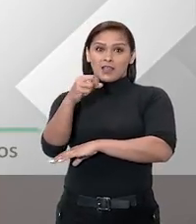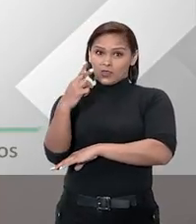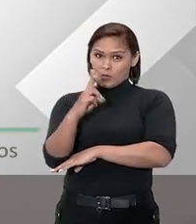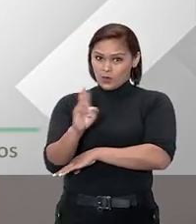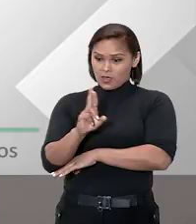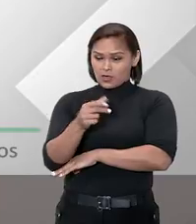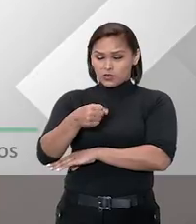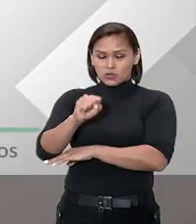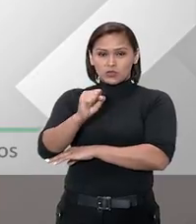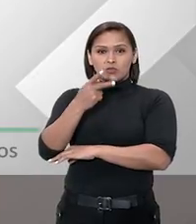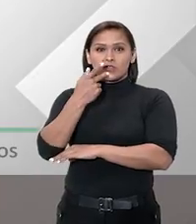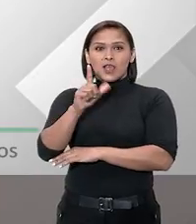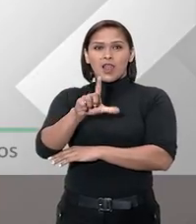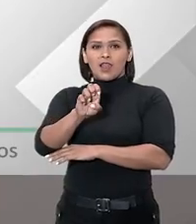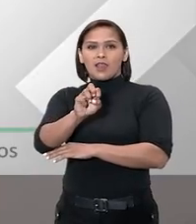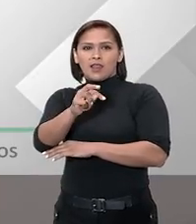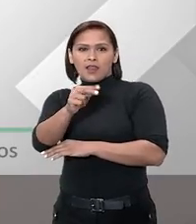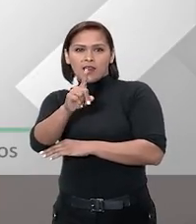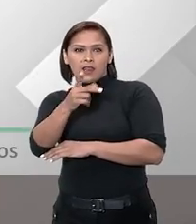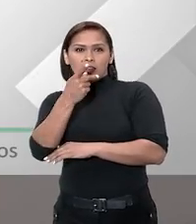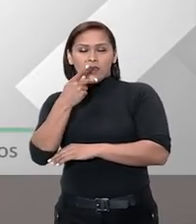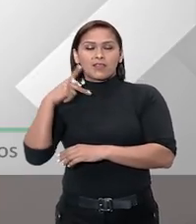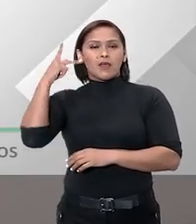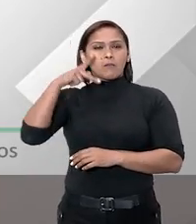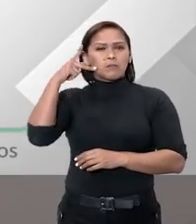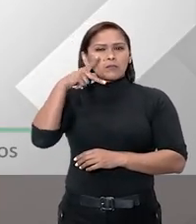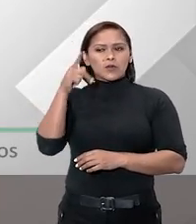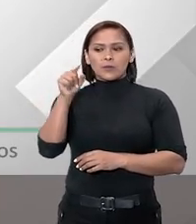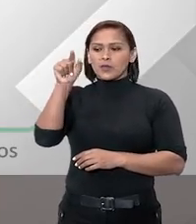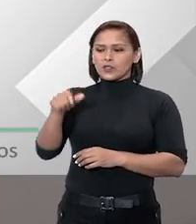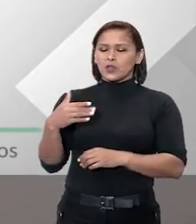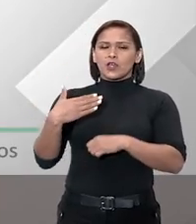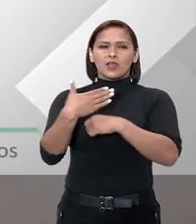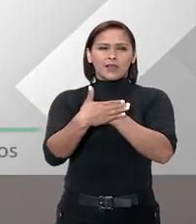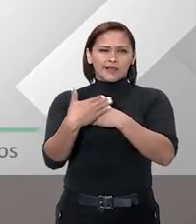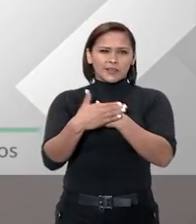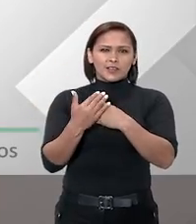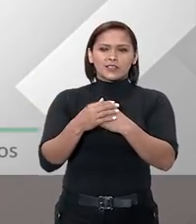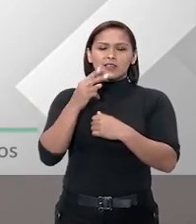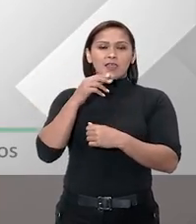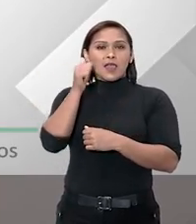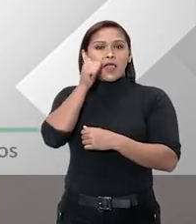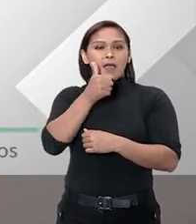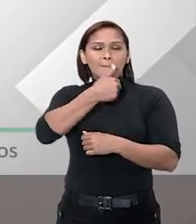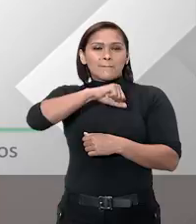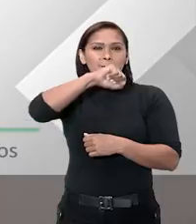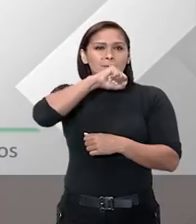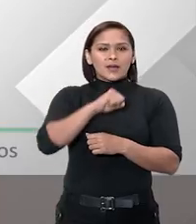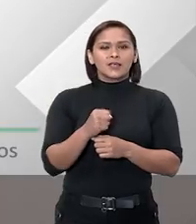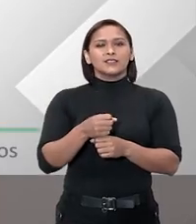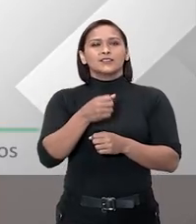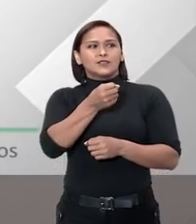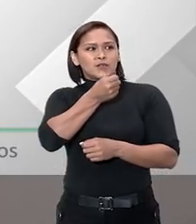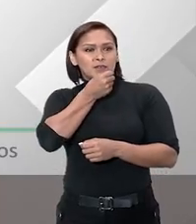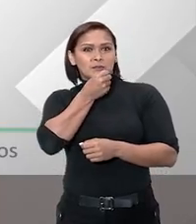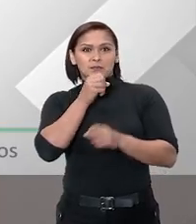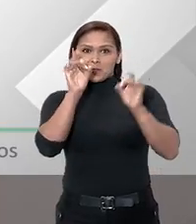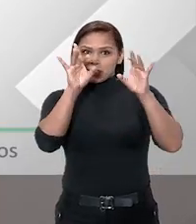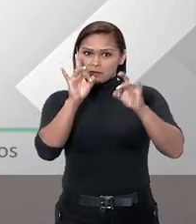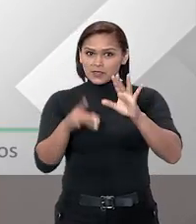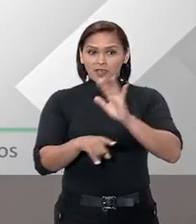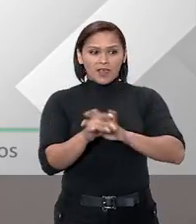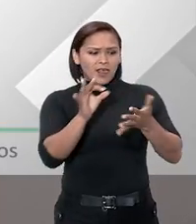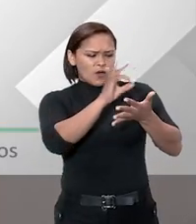da doutora Veleda, que é uma promotora que, carinhosamente, nós chamamos a mãe do depoimento especial. Ela